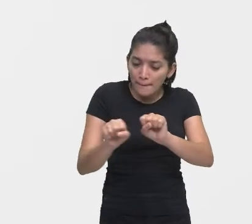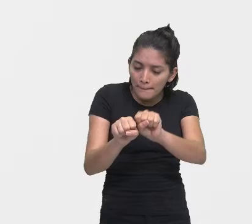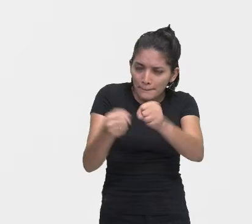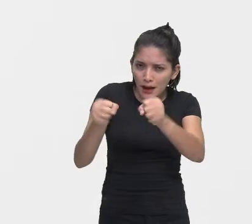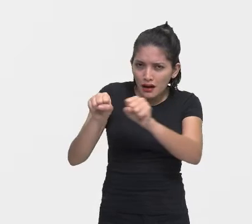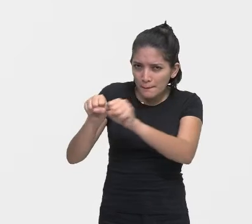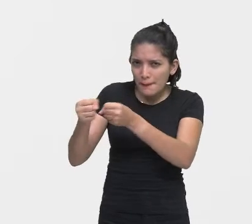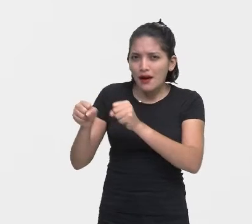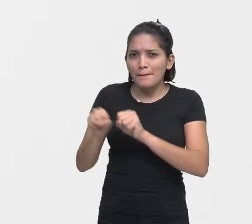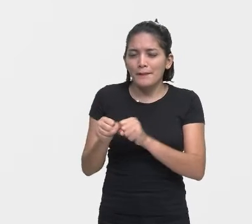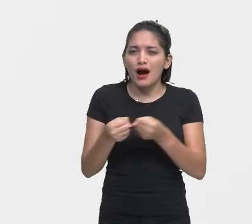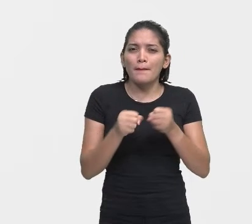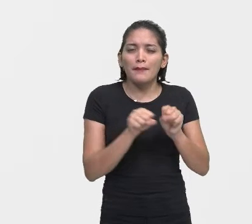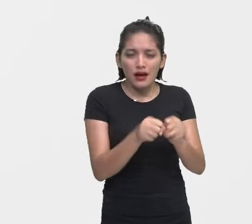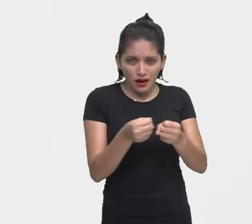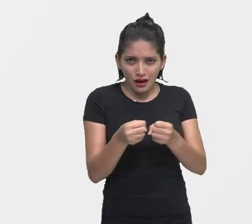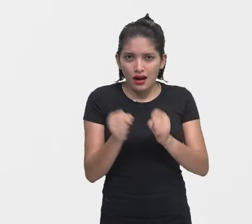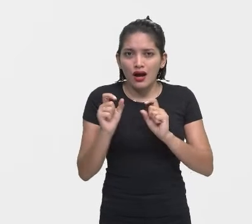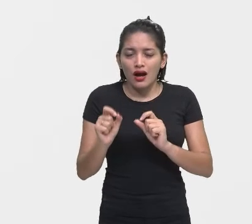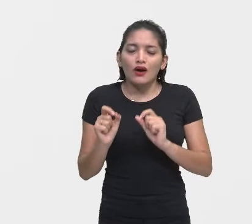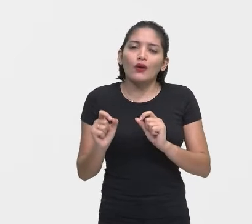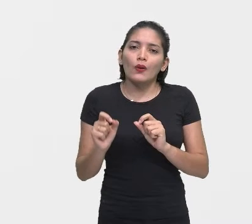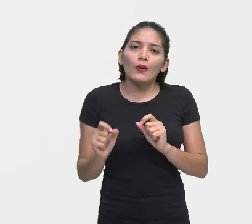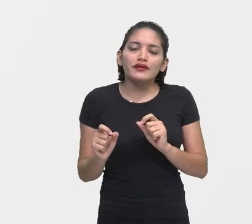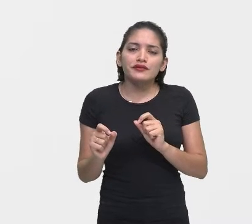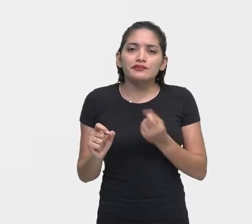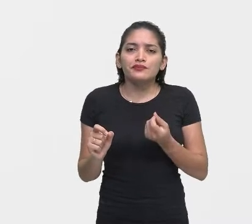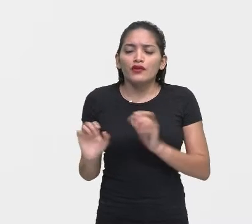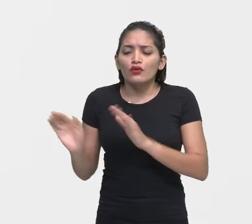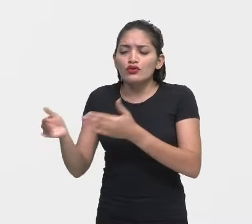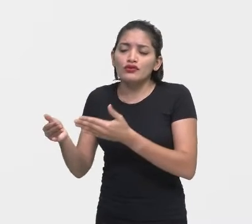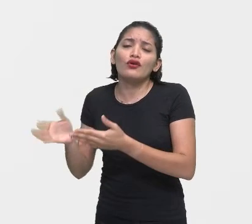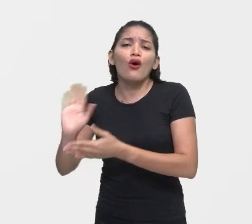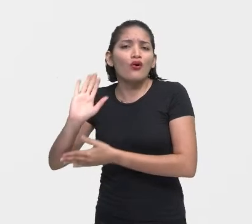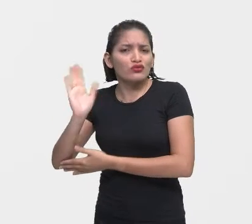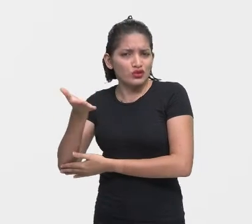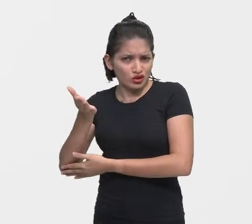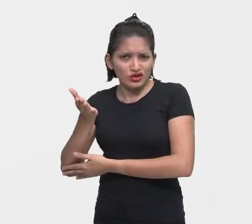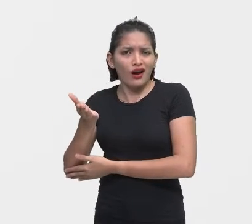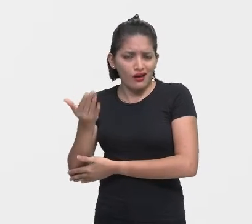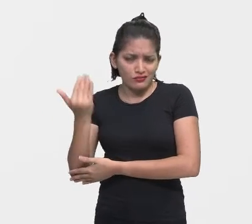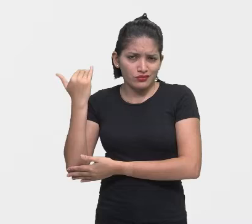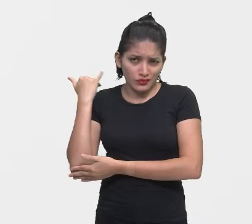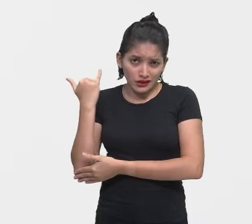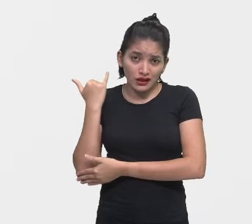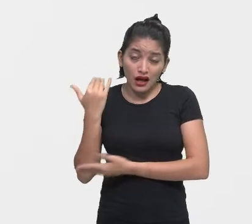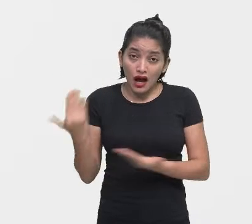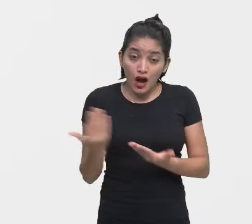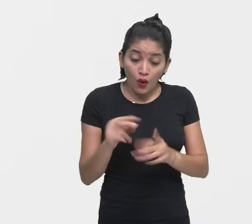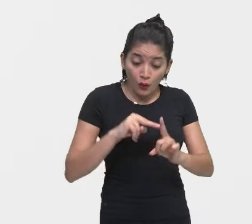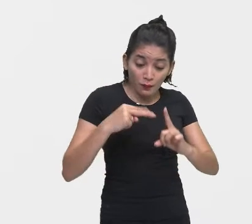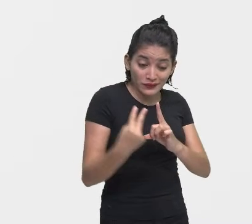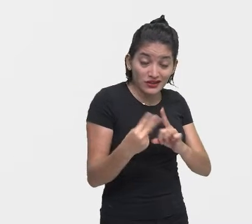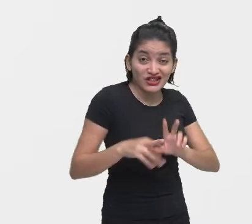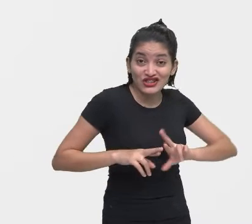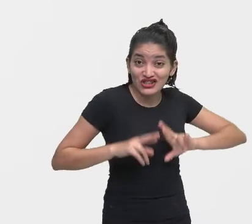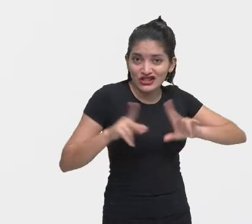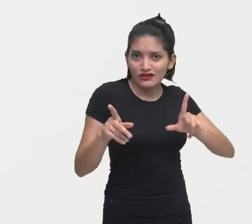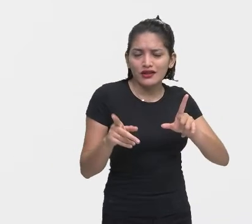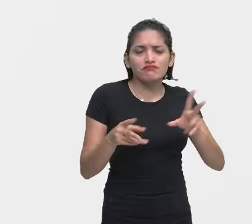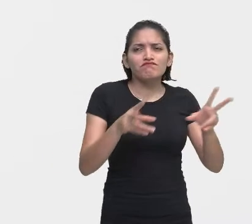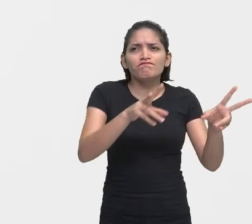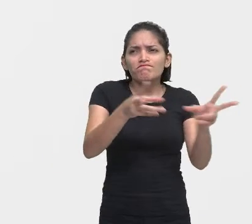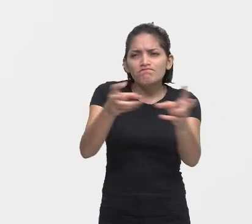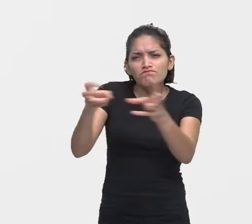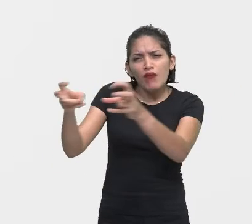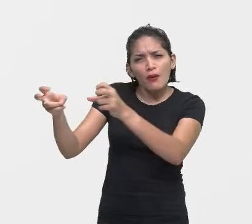romper, né, com as estéticas até então vigentes. É uma outra perspectiva de vida, de ver o